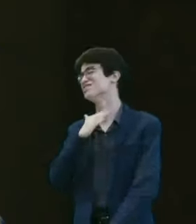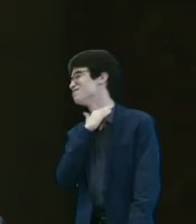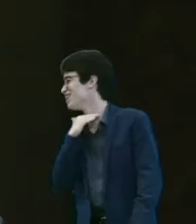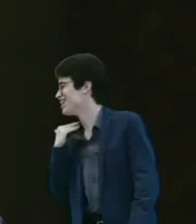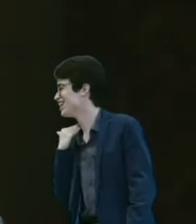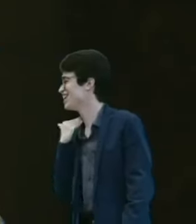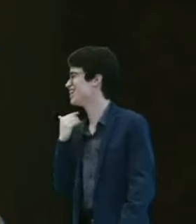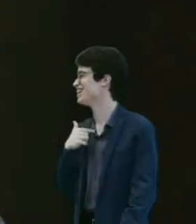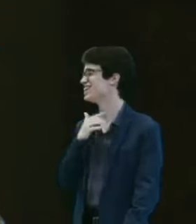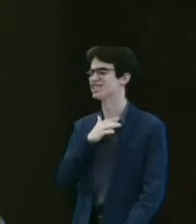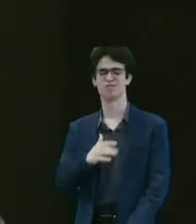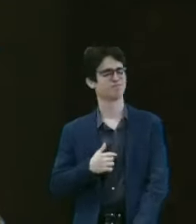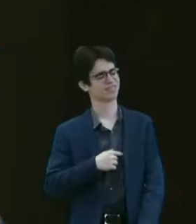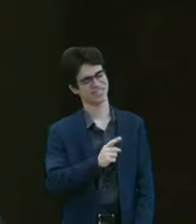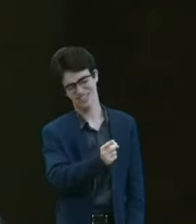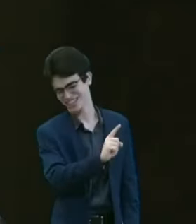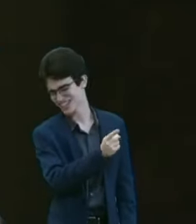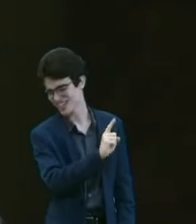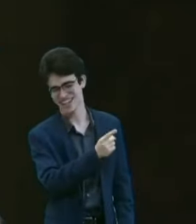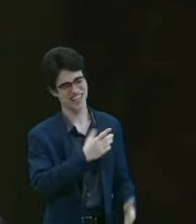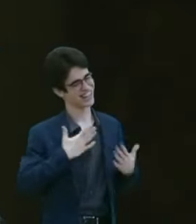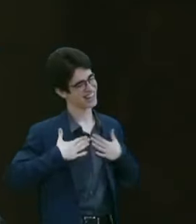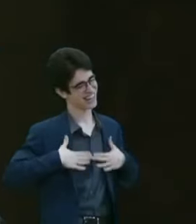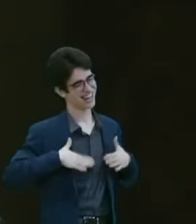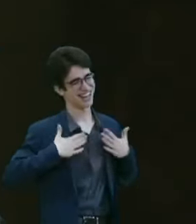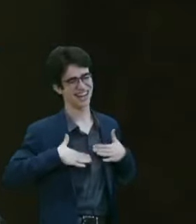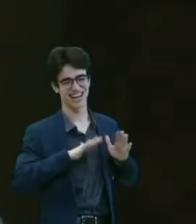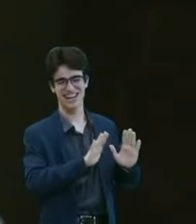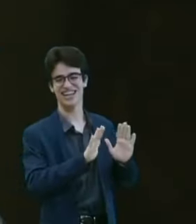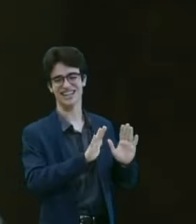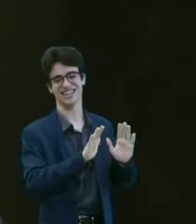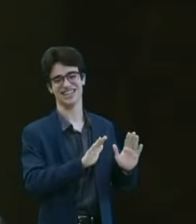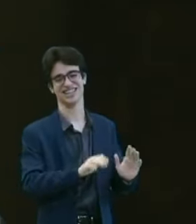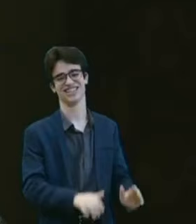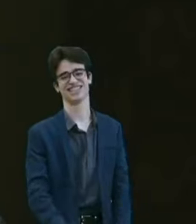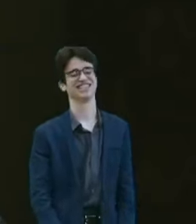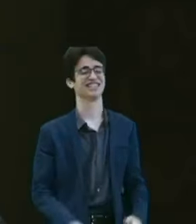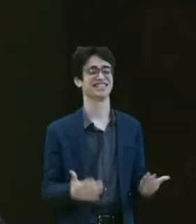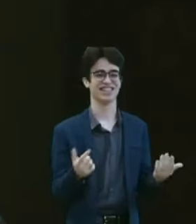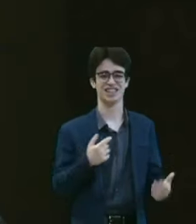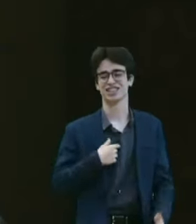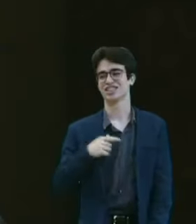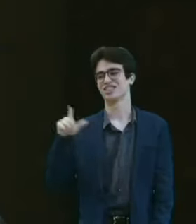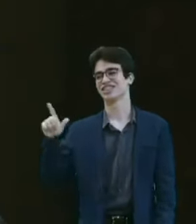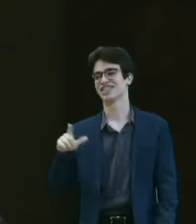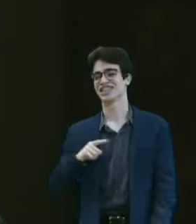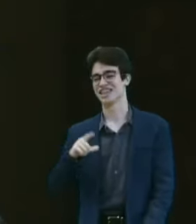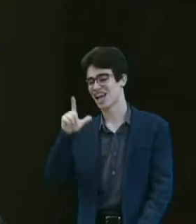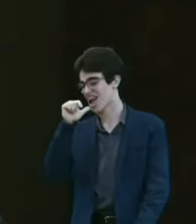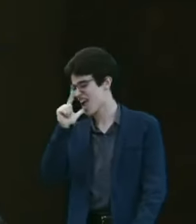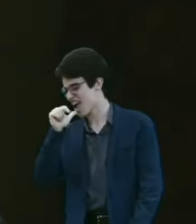pai? Chegou a minha hora. Eu: não, filho, não chegou a tua hora. E aí vai, leva o menino para debaixo da pia,